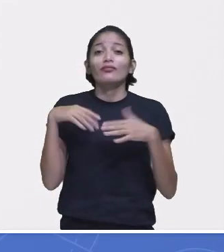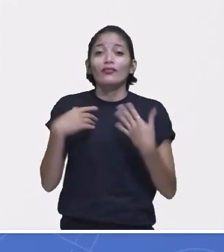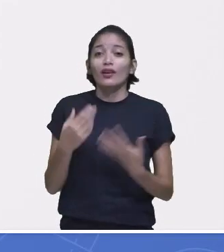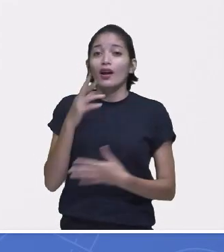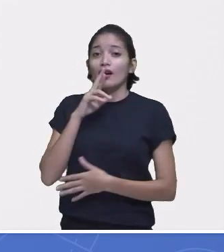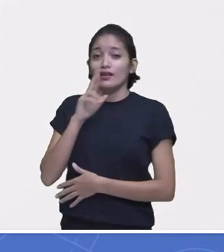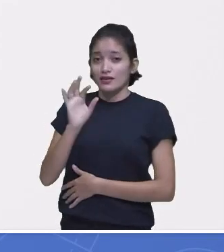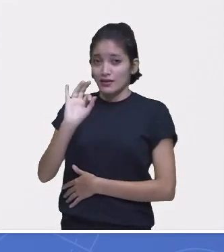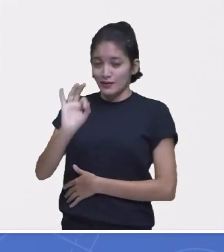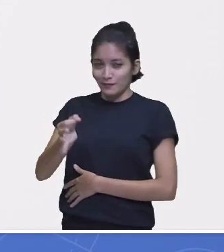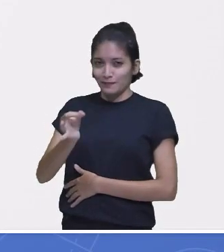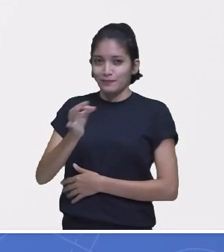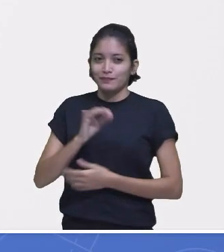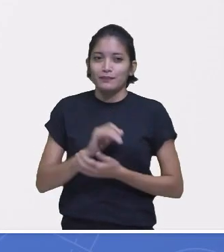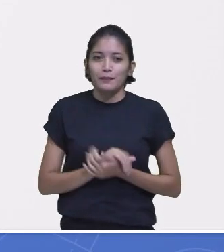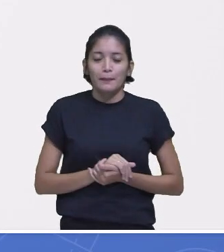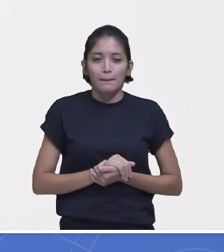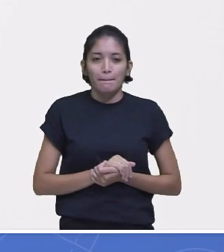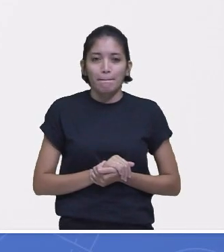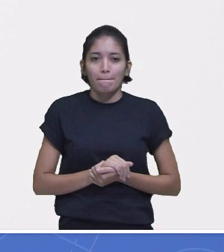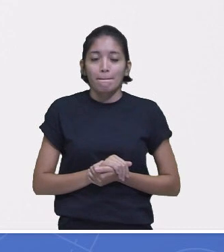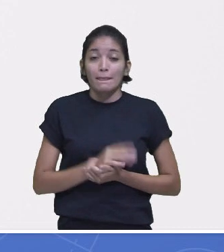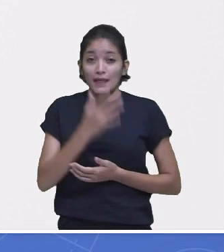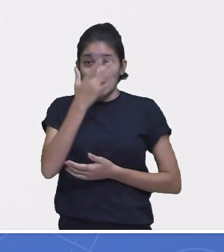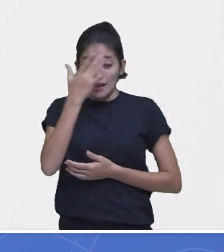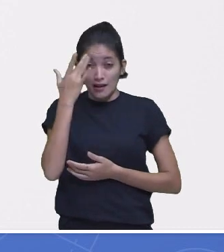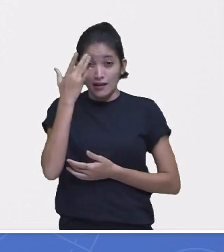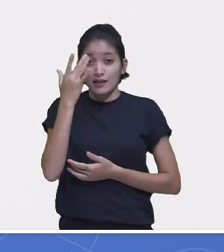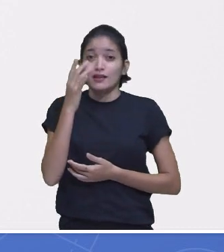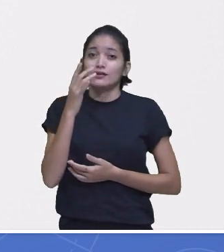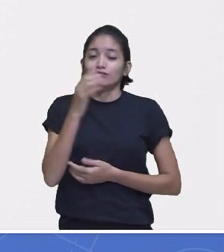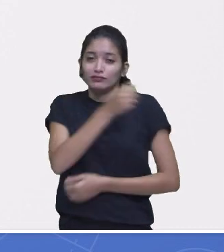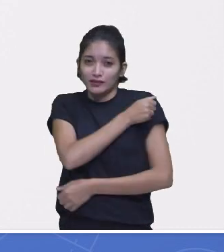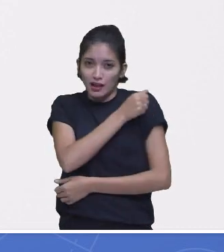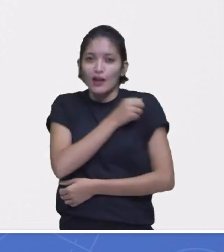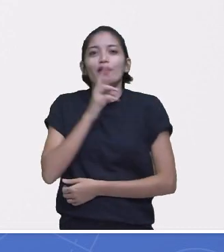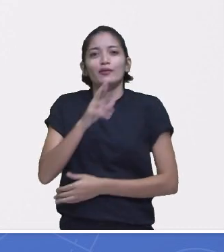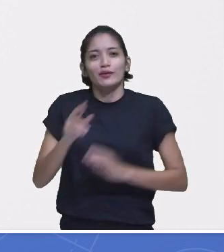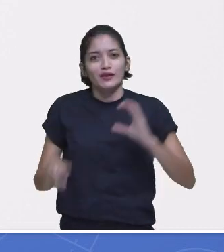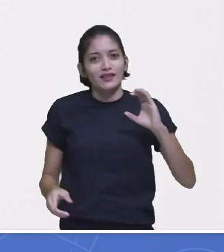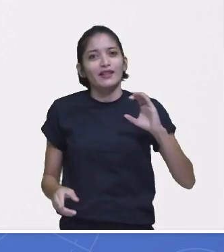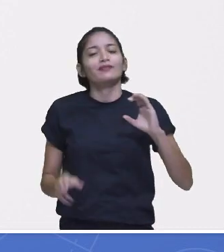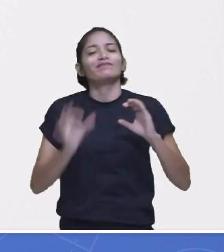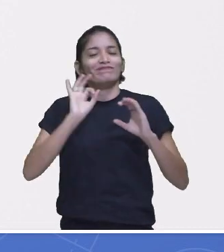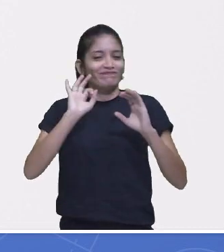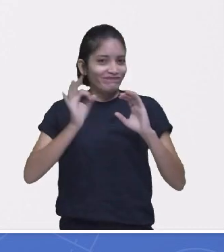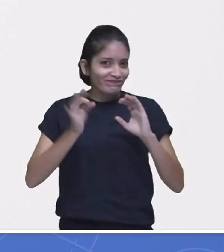alternativa correta. Quem respondeu a letra C acertou.